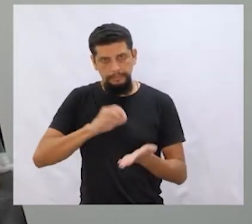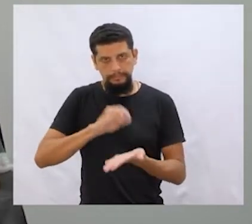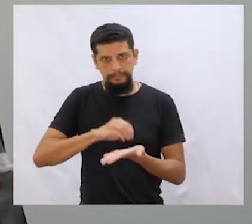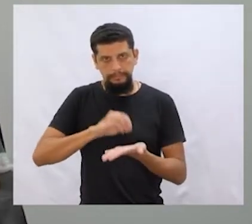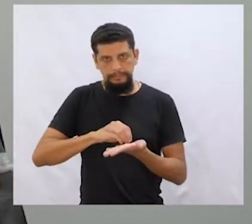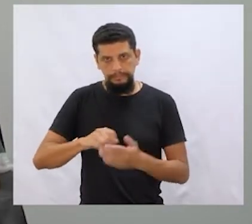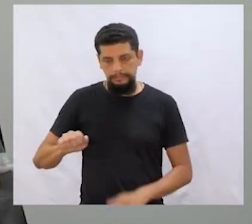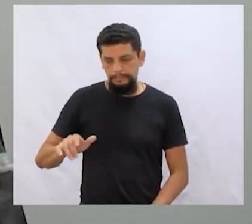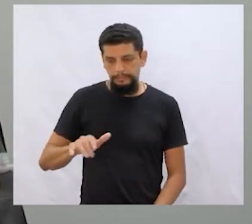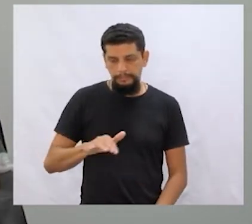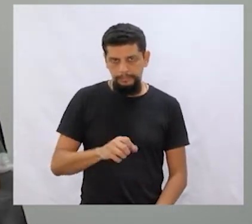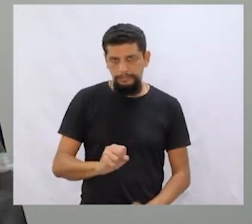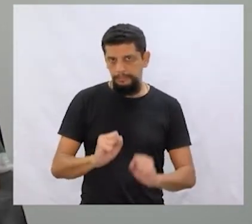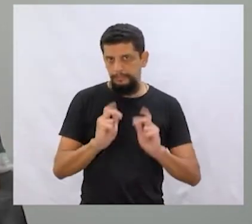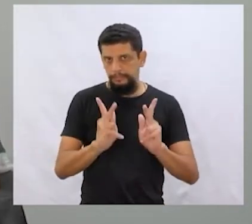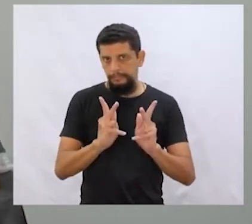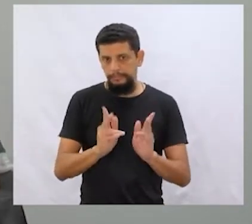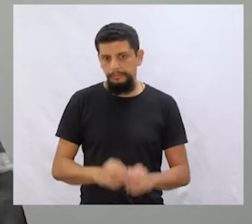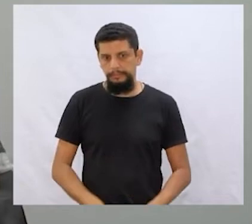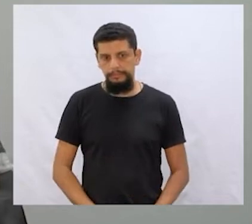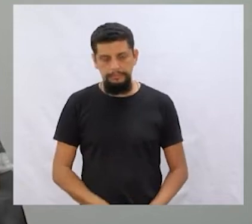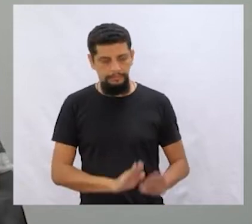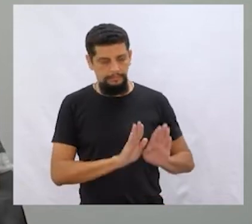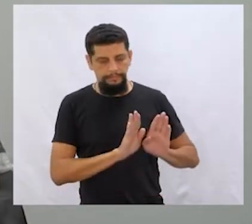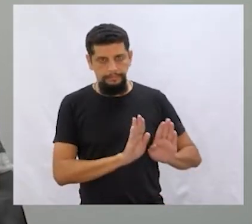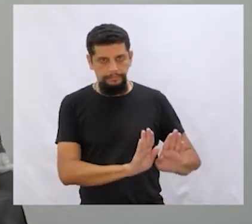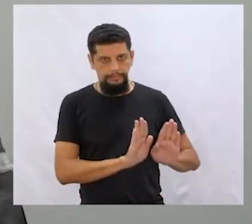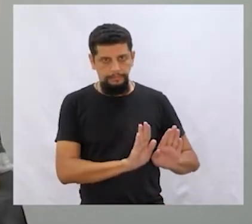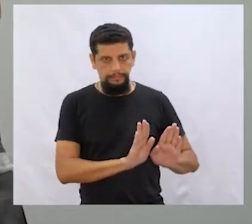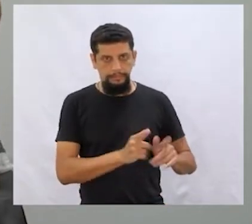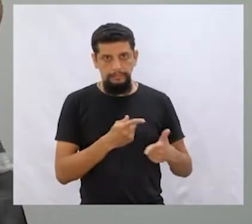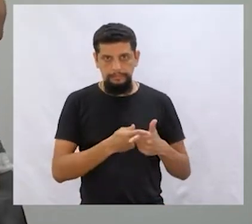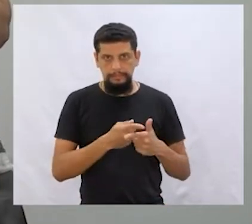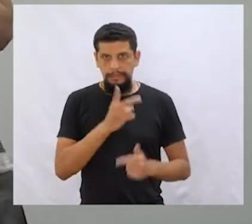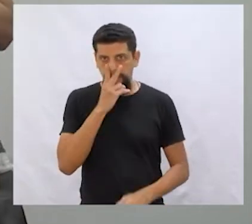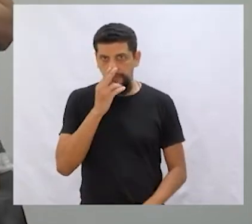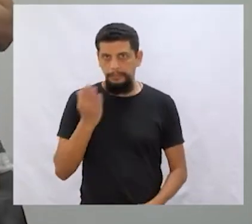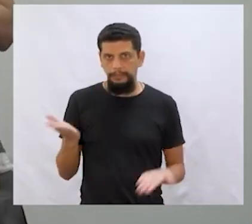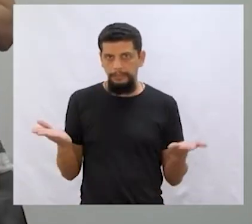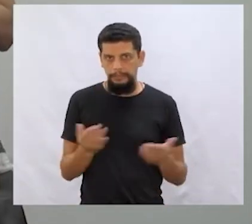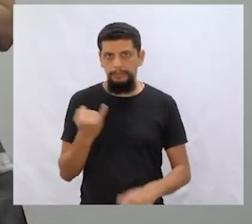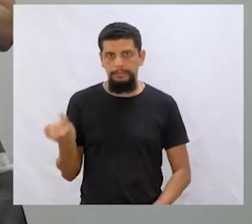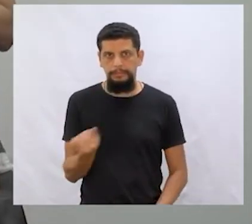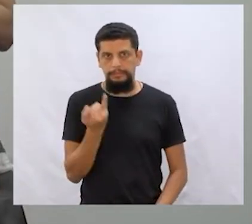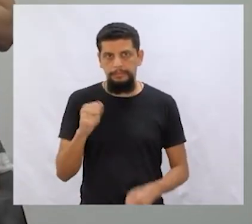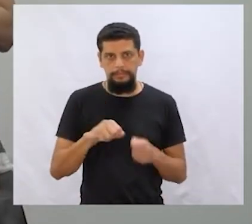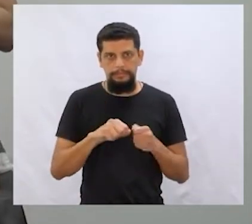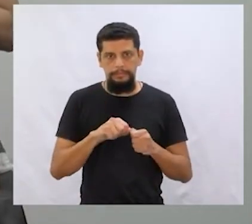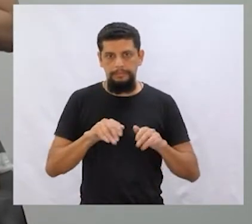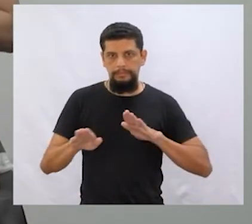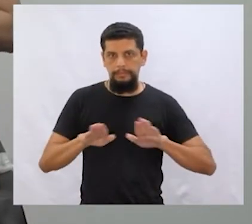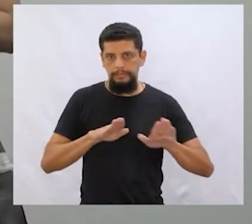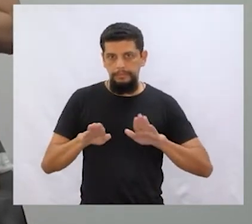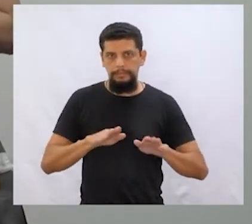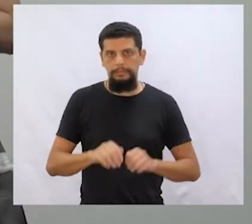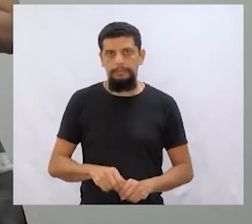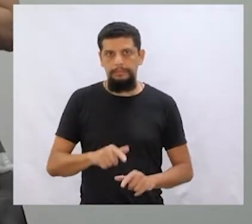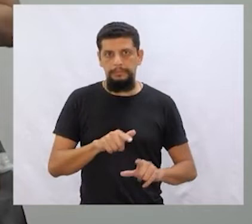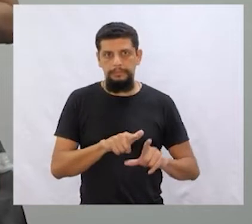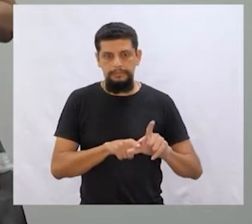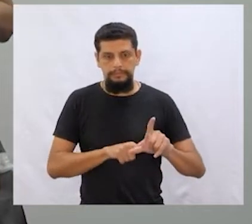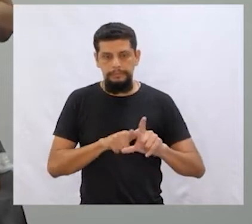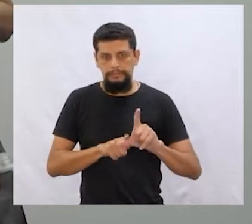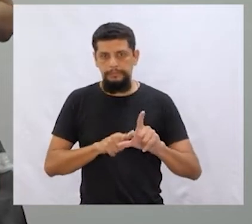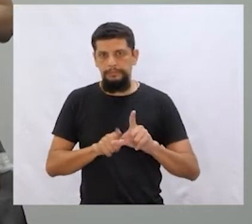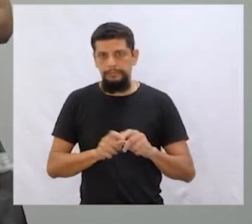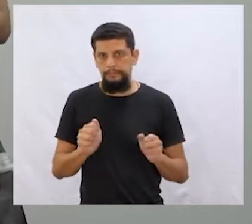que falta do alfabeto, certo? Vamos deixar do ladinho? Isso. Porque acho que agora é importante nós fazermos o traçado juntos.